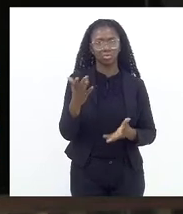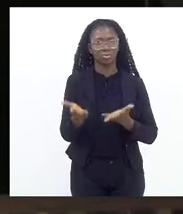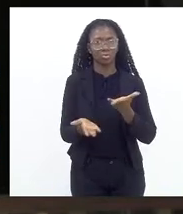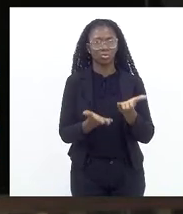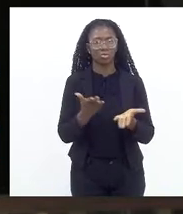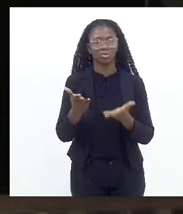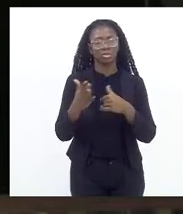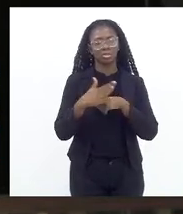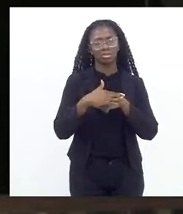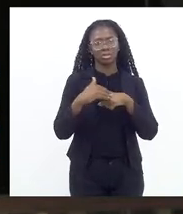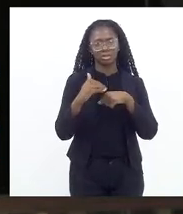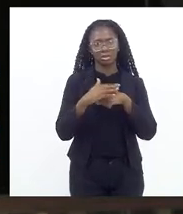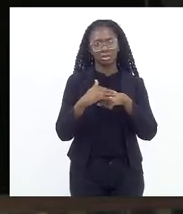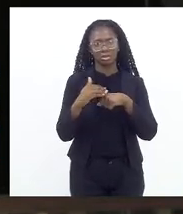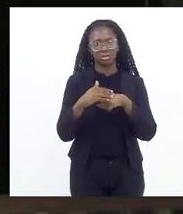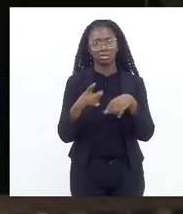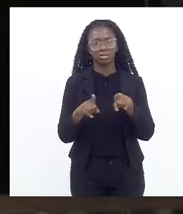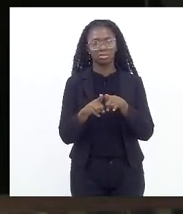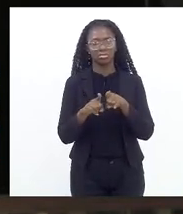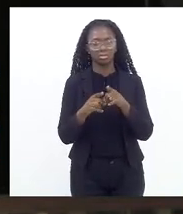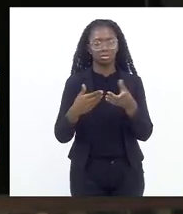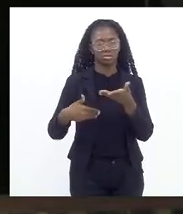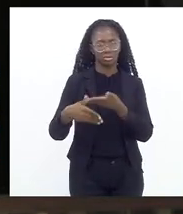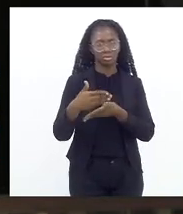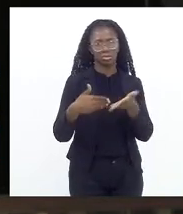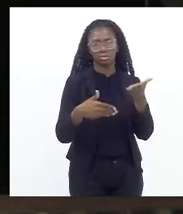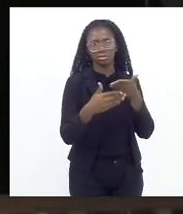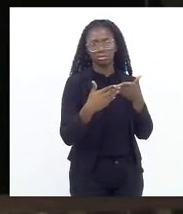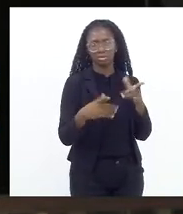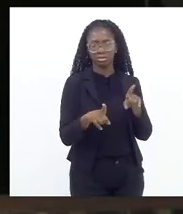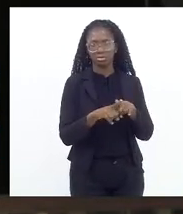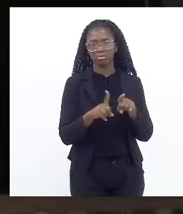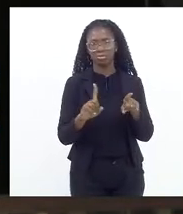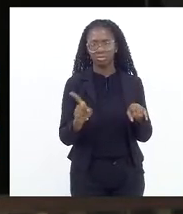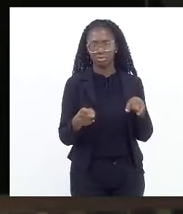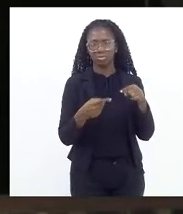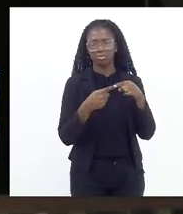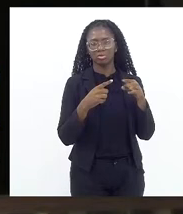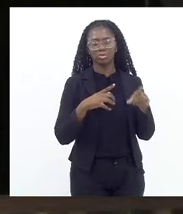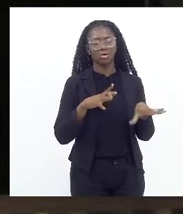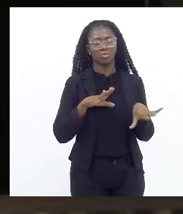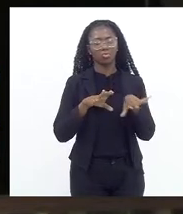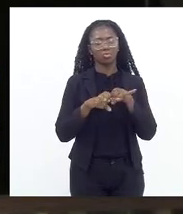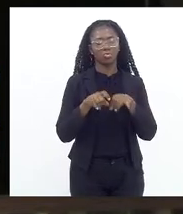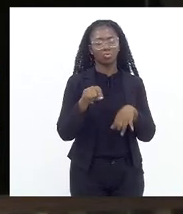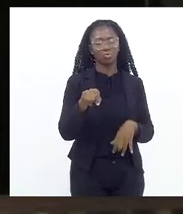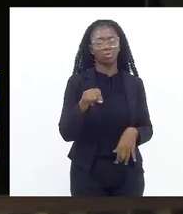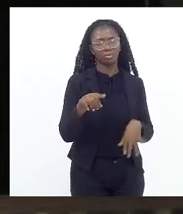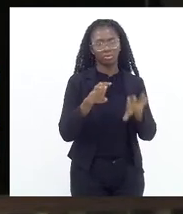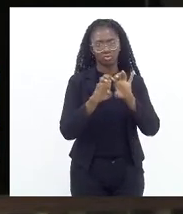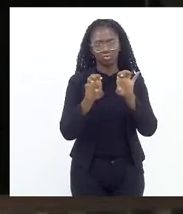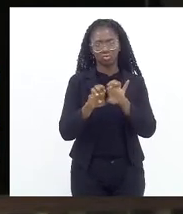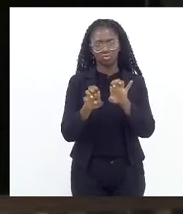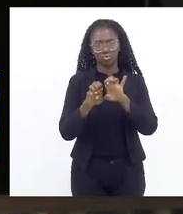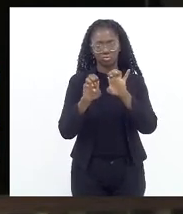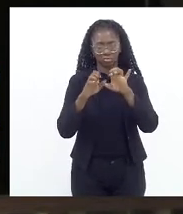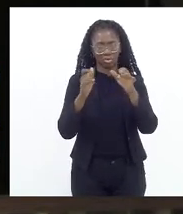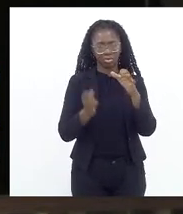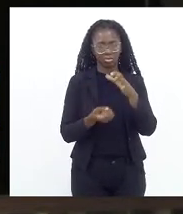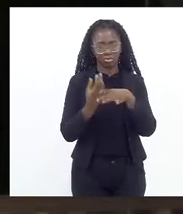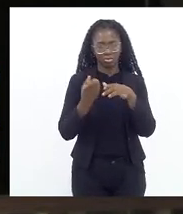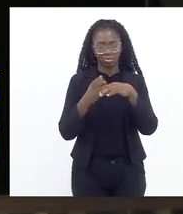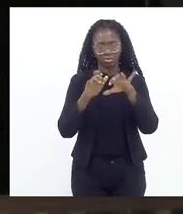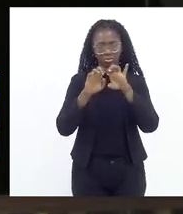cuidado, o carinho e a socialização estão entre os aspectos formativos das estruturas cognitivas